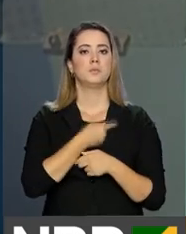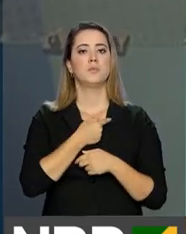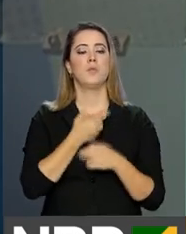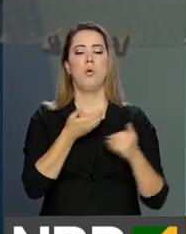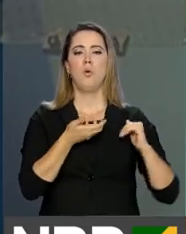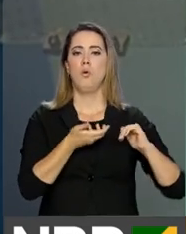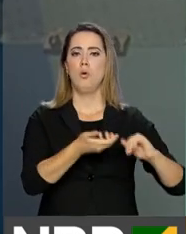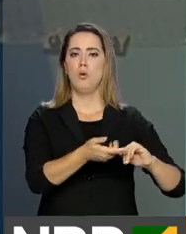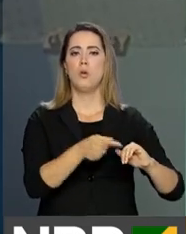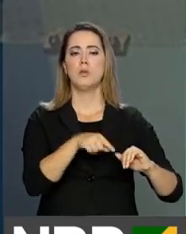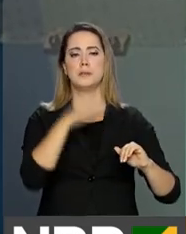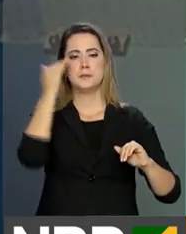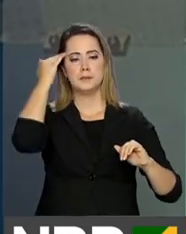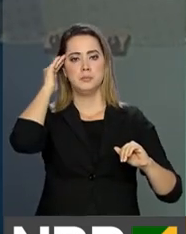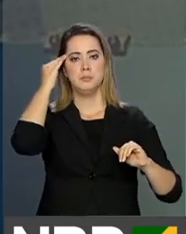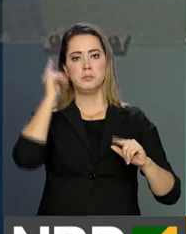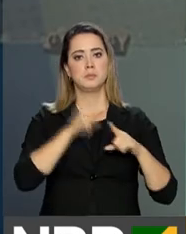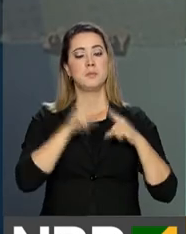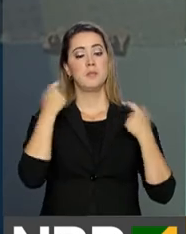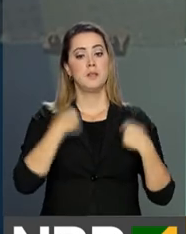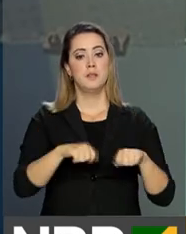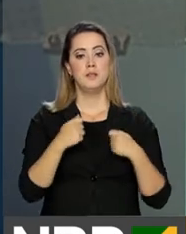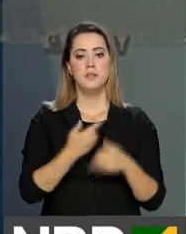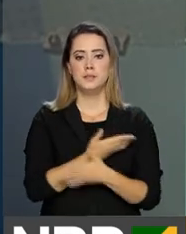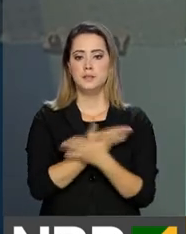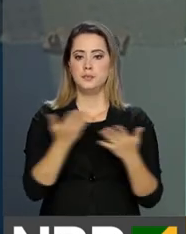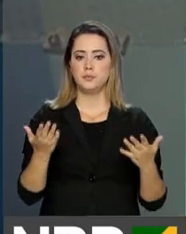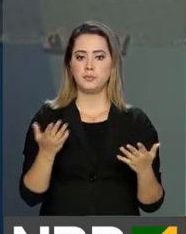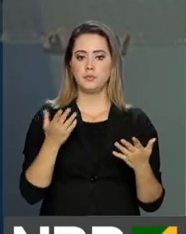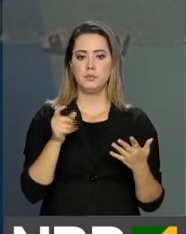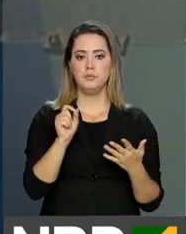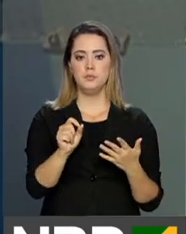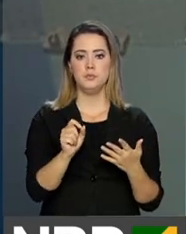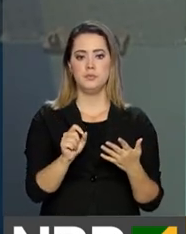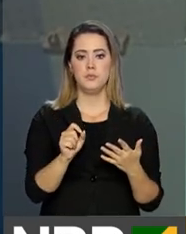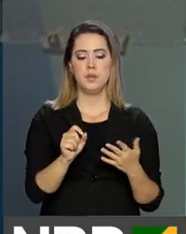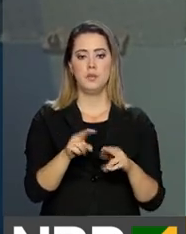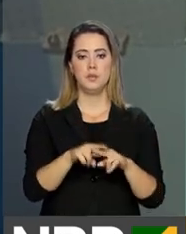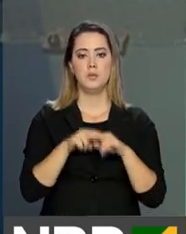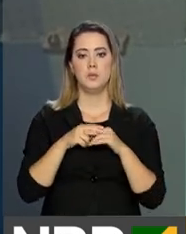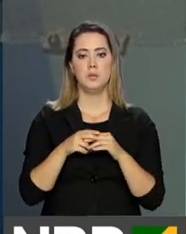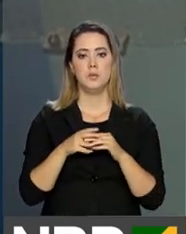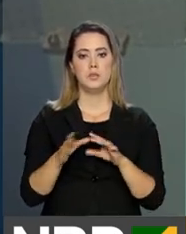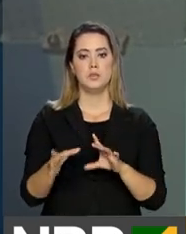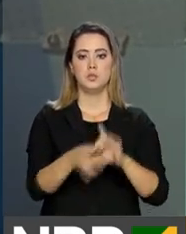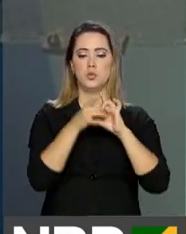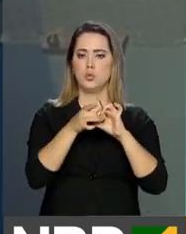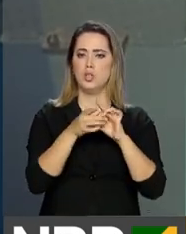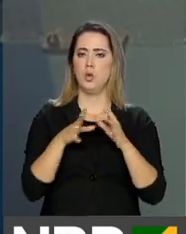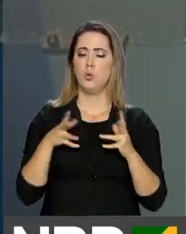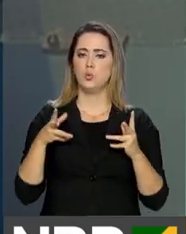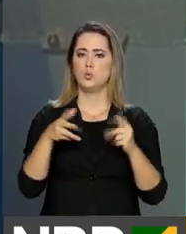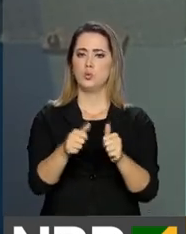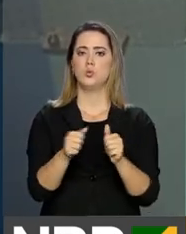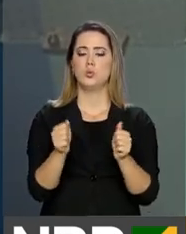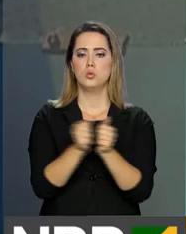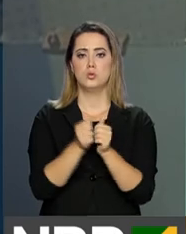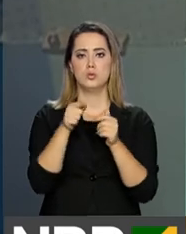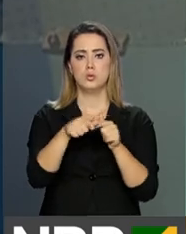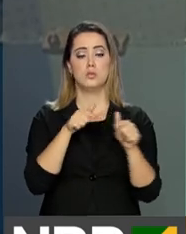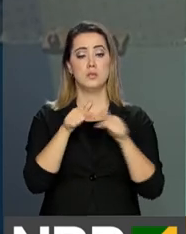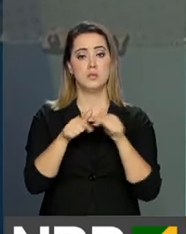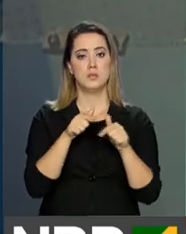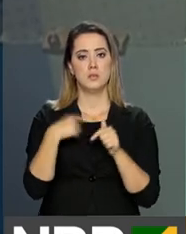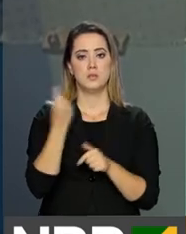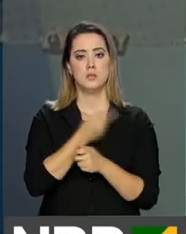compreender este fato, mas é preciso aqui, eu reitero, o pedido de engajamento de todos nessa tarefa, porque